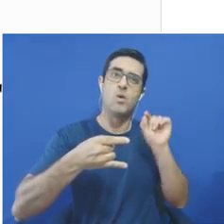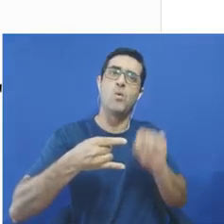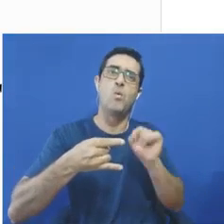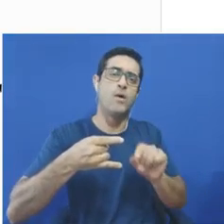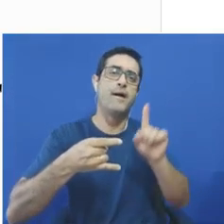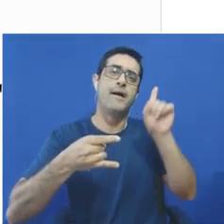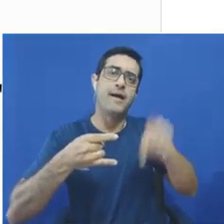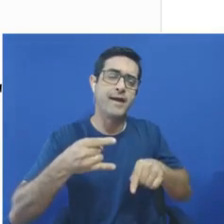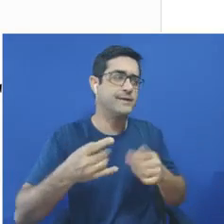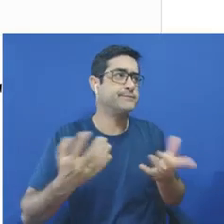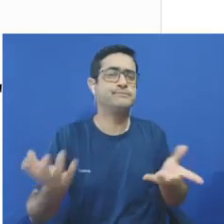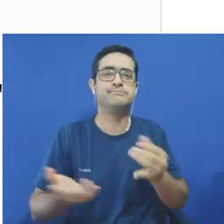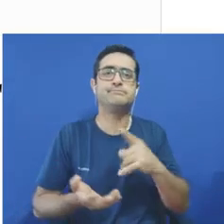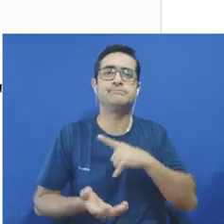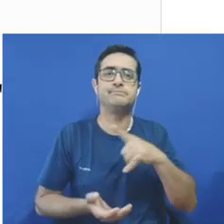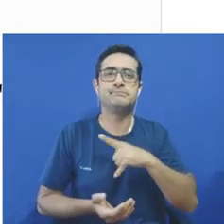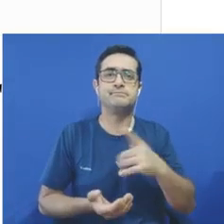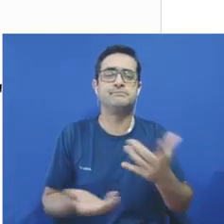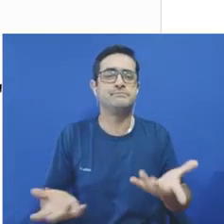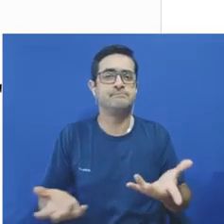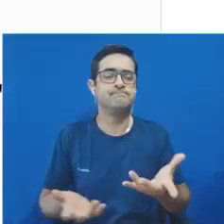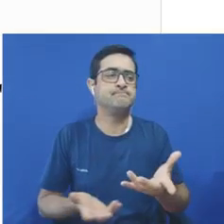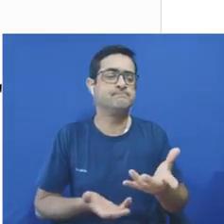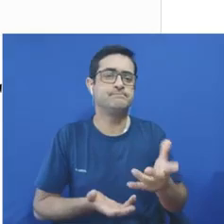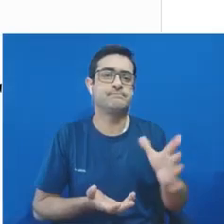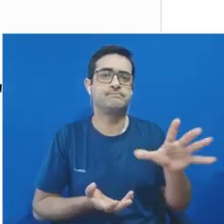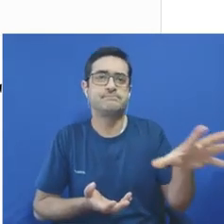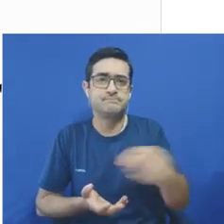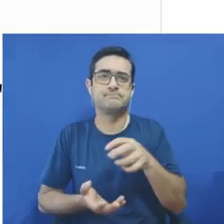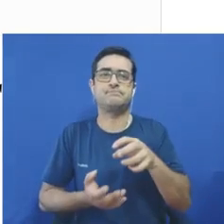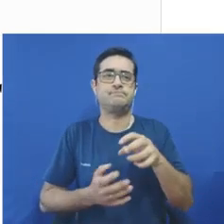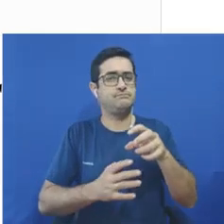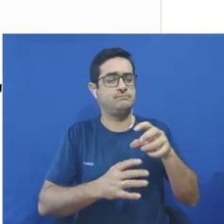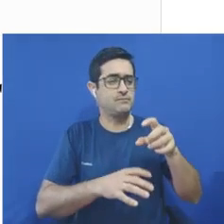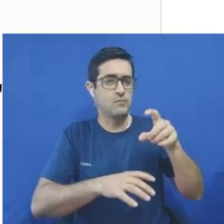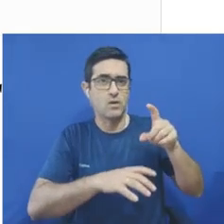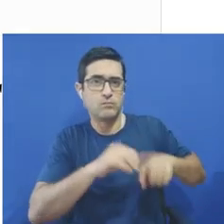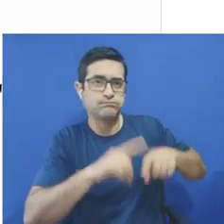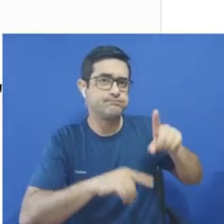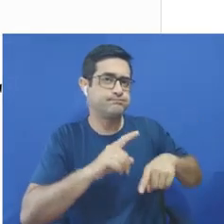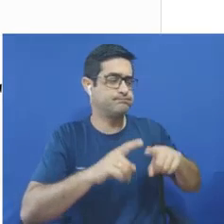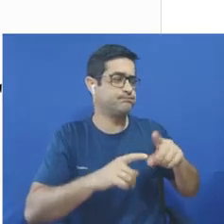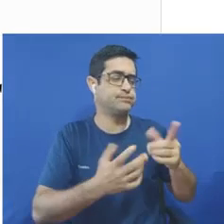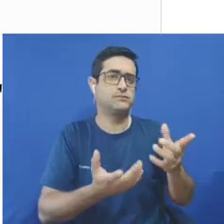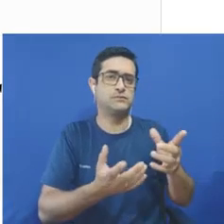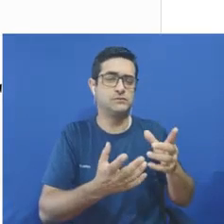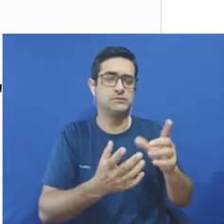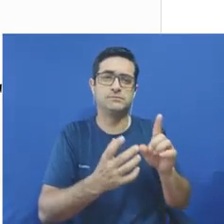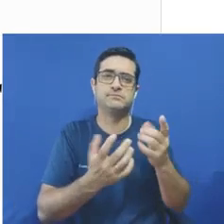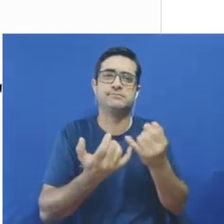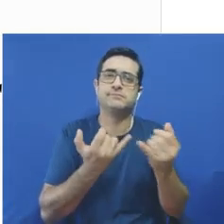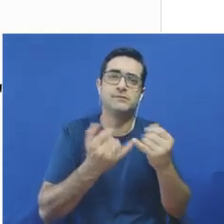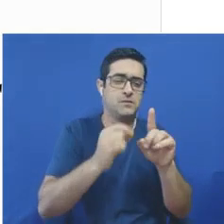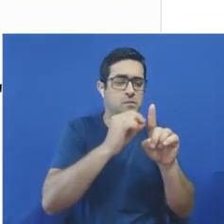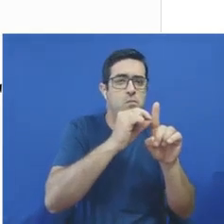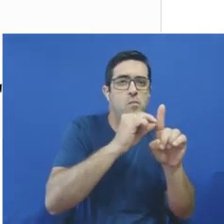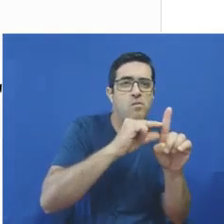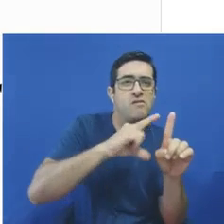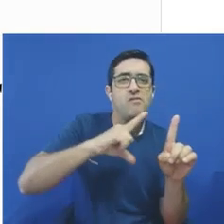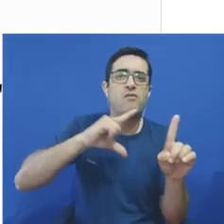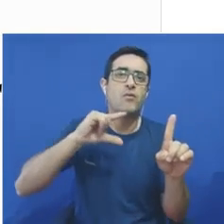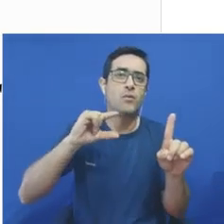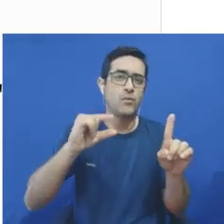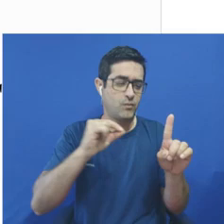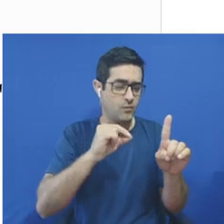obter um determinado produto, né? Eu extraí uma substância de uma folha lá e ela tem